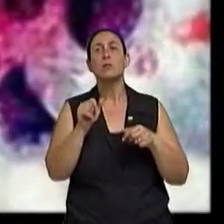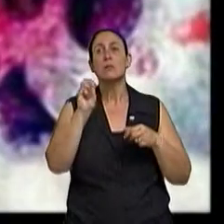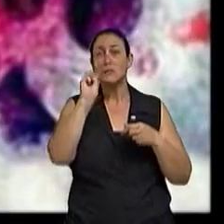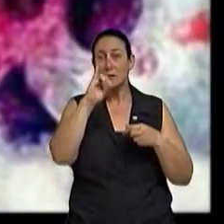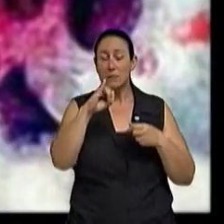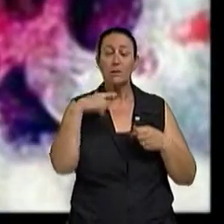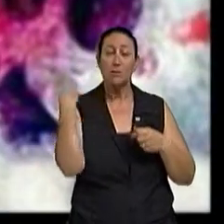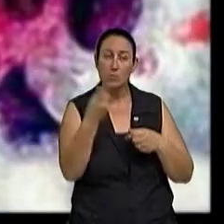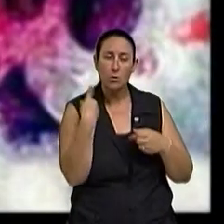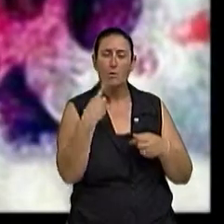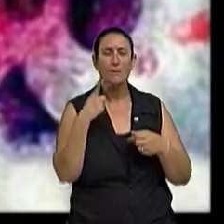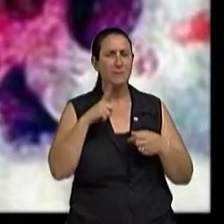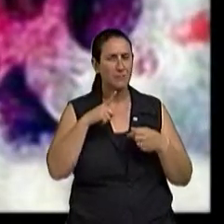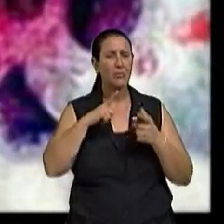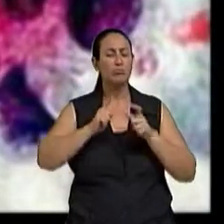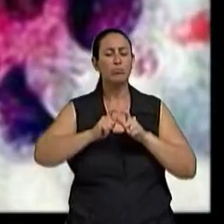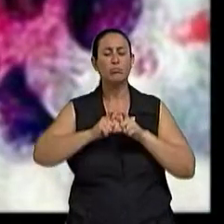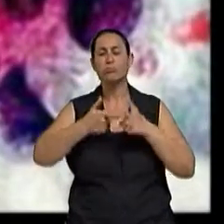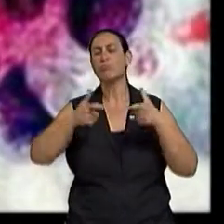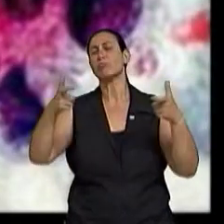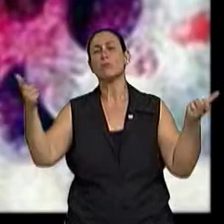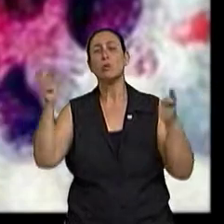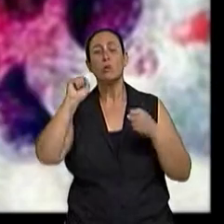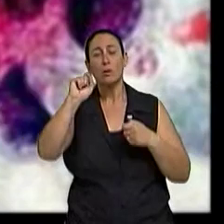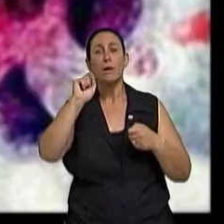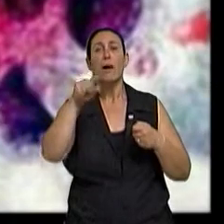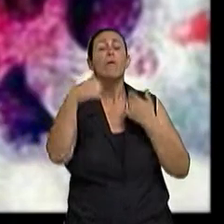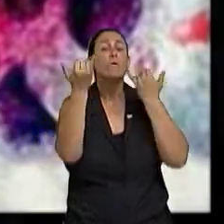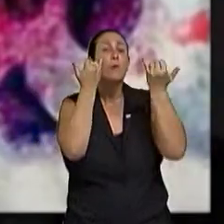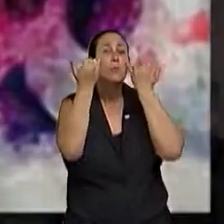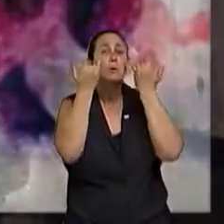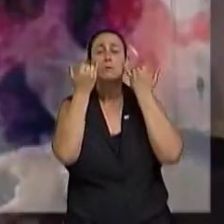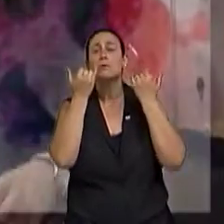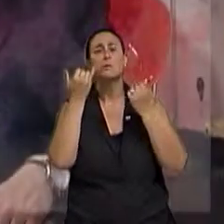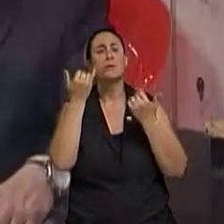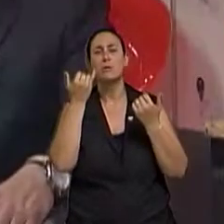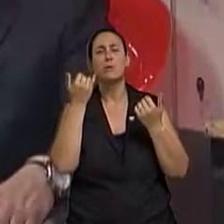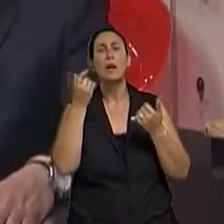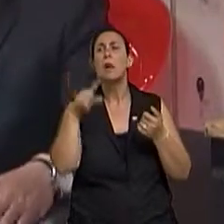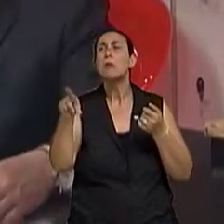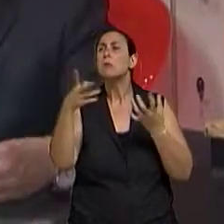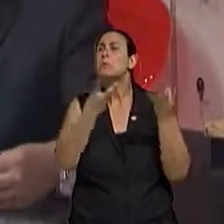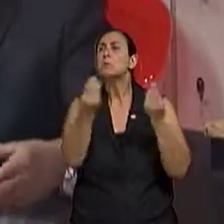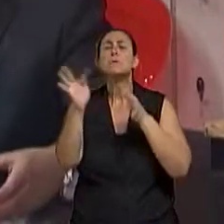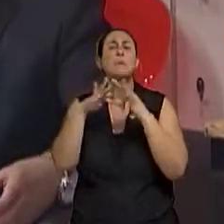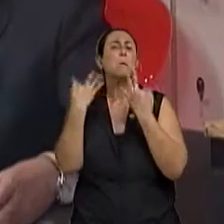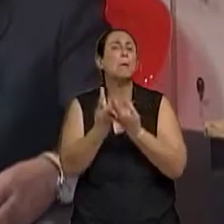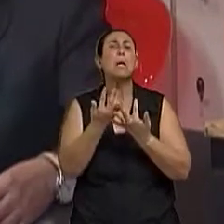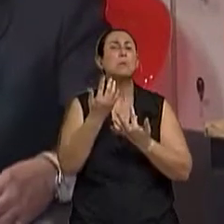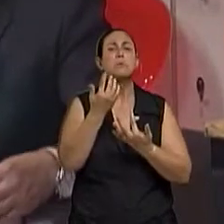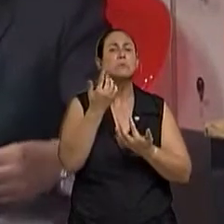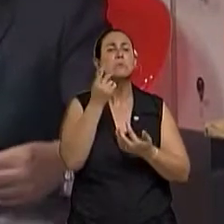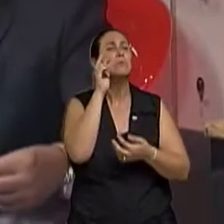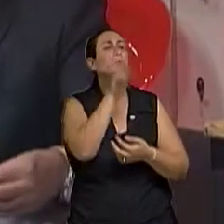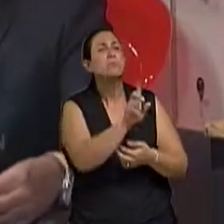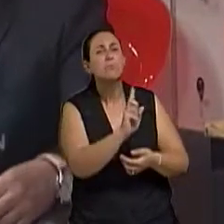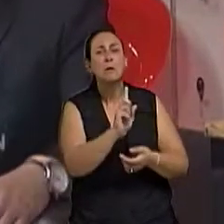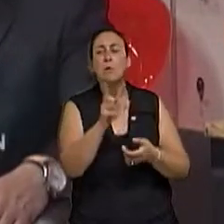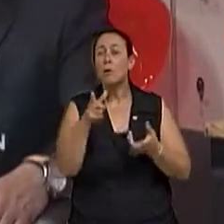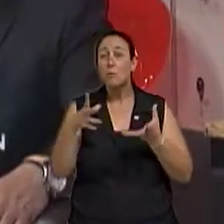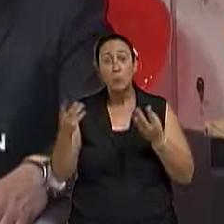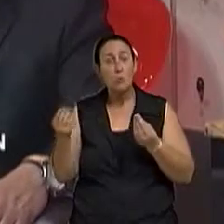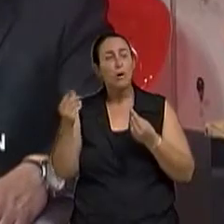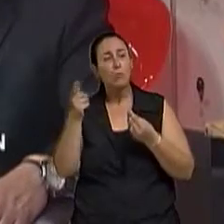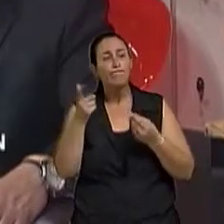X, ele se multiplica em muito mais, porque a informação é passada a parentes que não assistiram, enfim. Isso é fundamental para